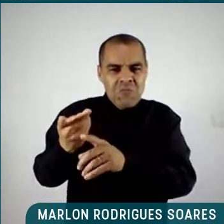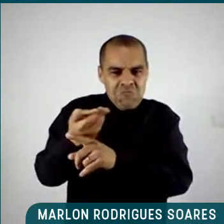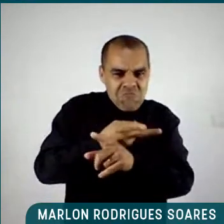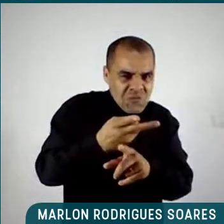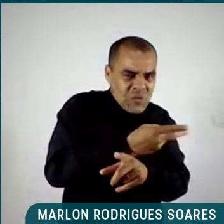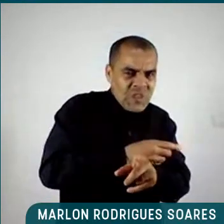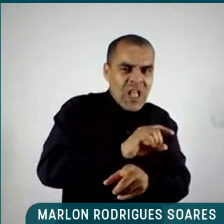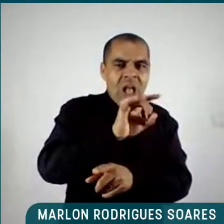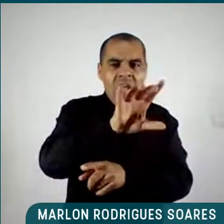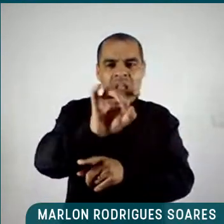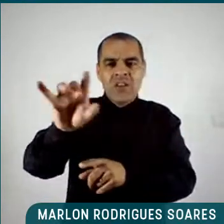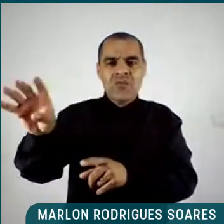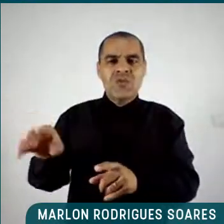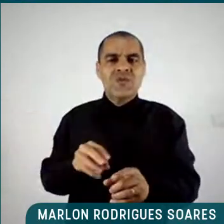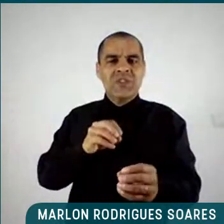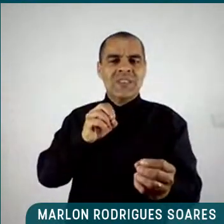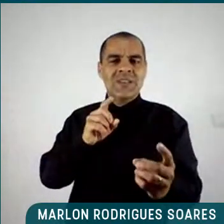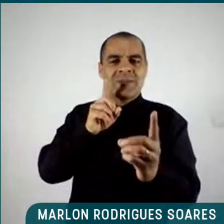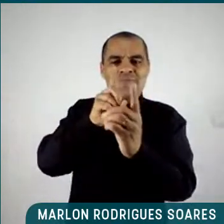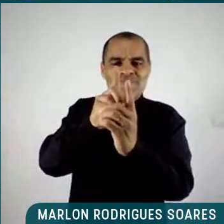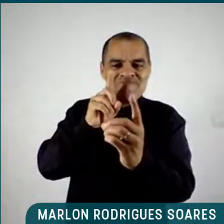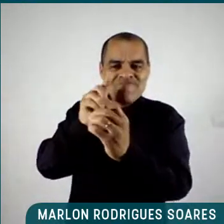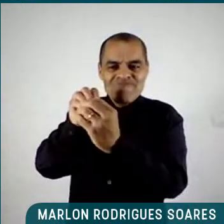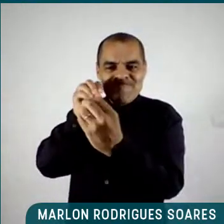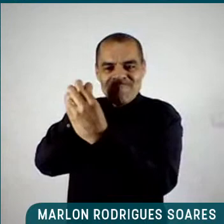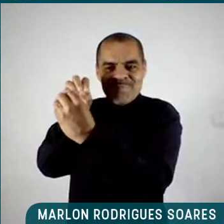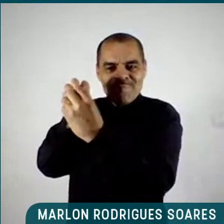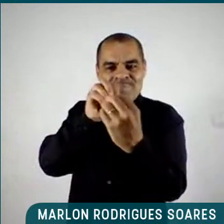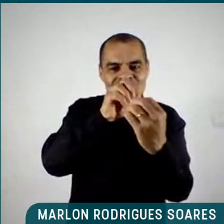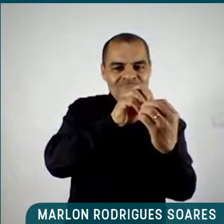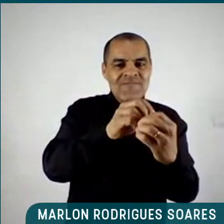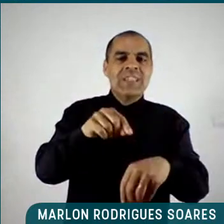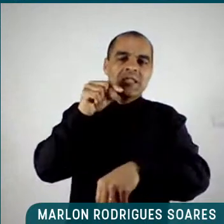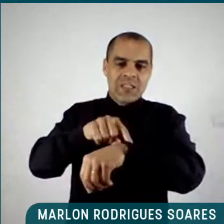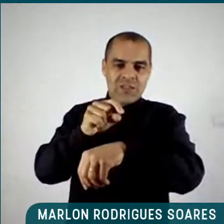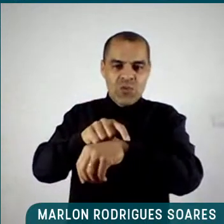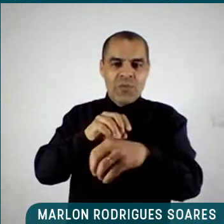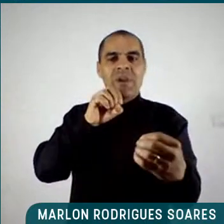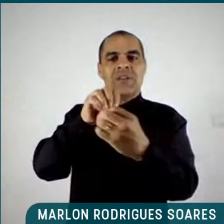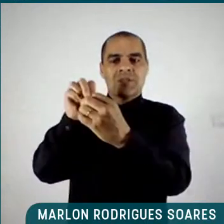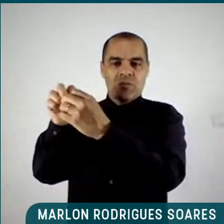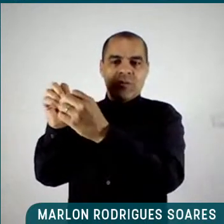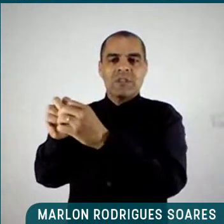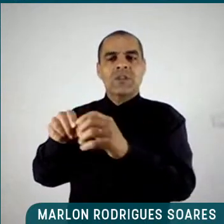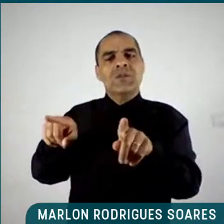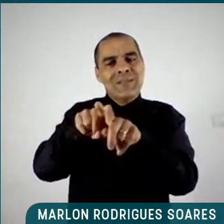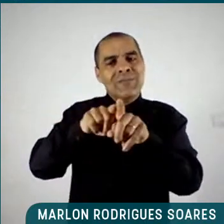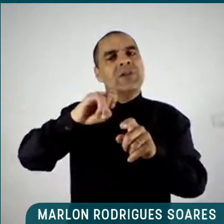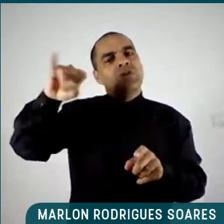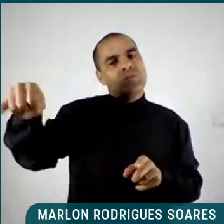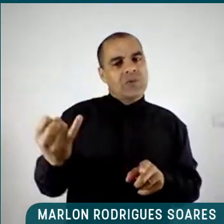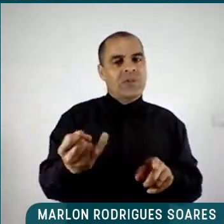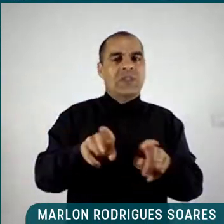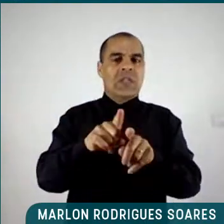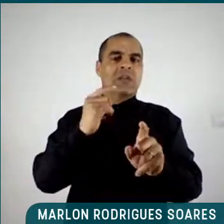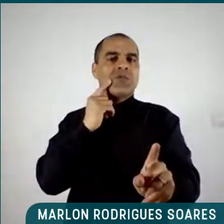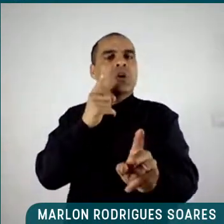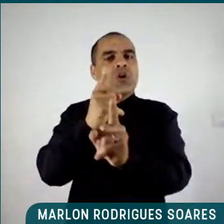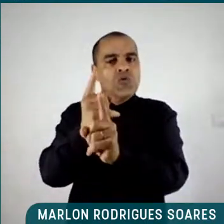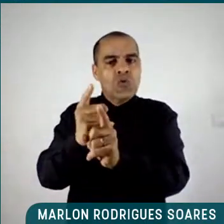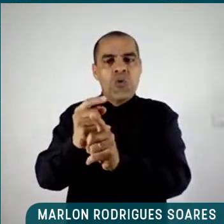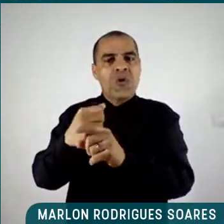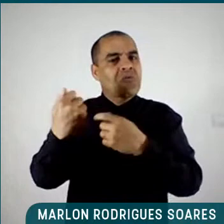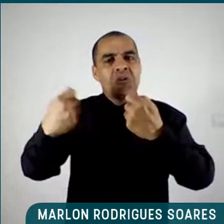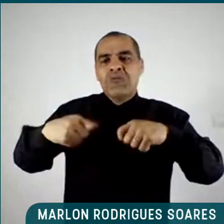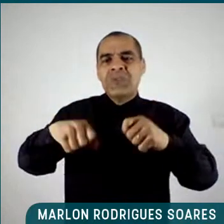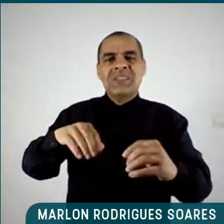se space. aproximar, So que esse seja um momento de I think transformação, mas um that momento de this encontrar. is an É isso, os opportunity encontros, e nós não to get precisamos closer